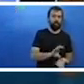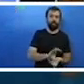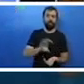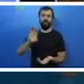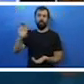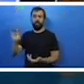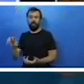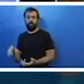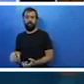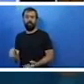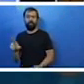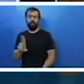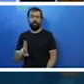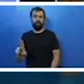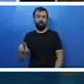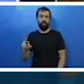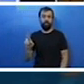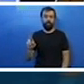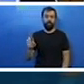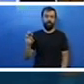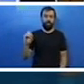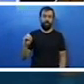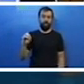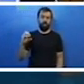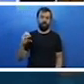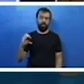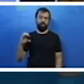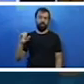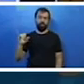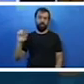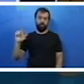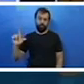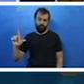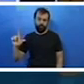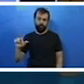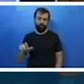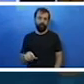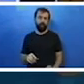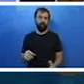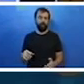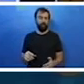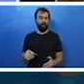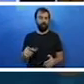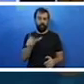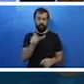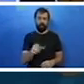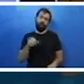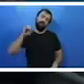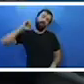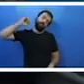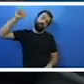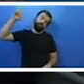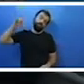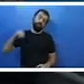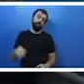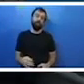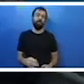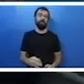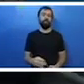que hoje no Rio de Janeiro chama Praça Tiradentes. Ele foi enforcado. E o seu corpo